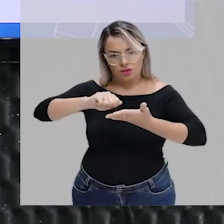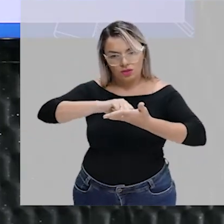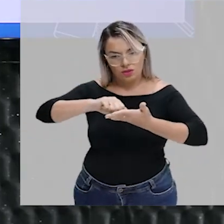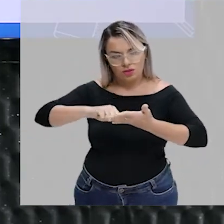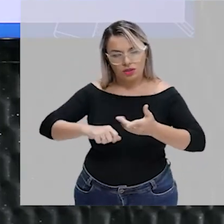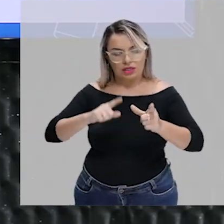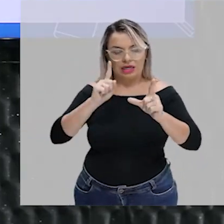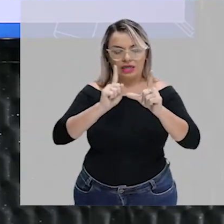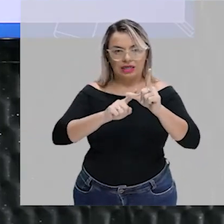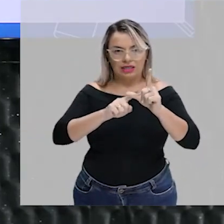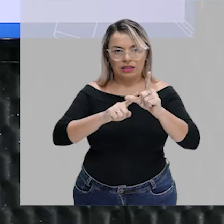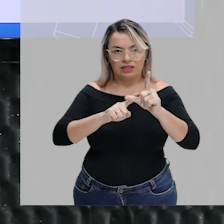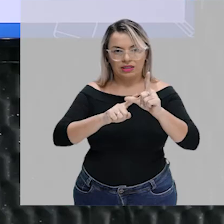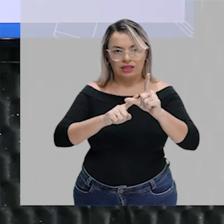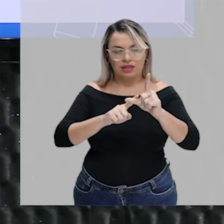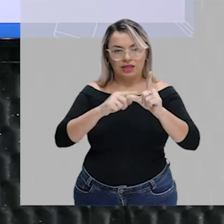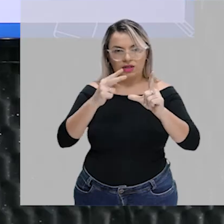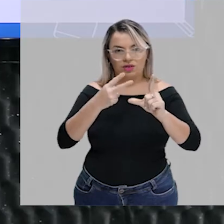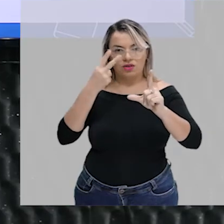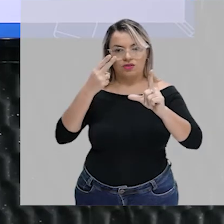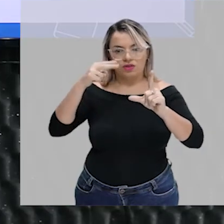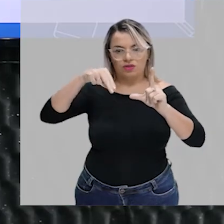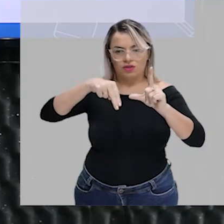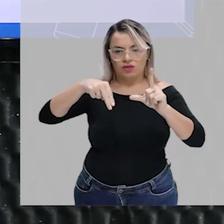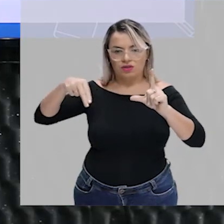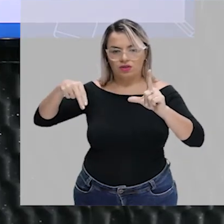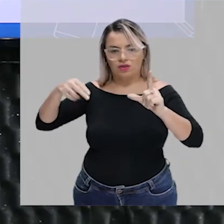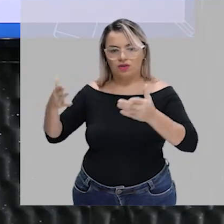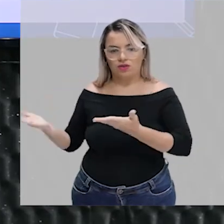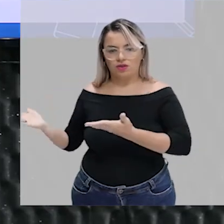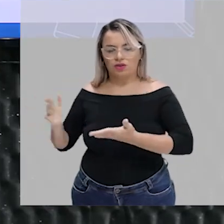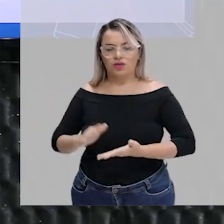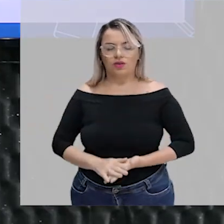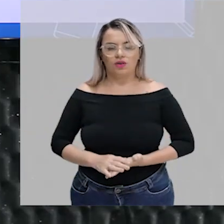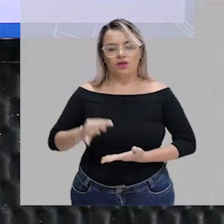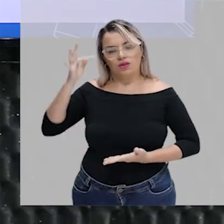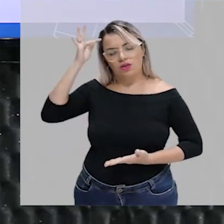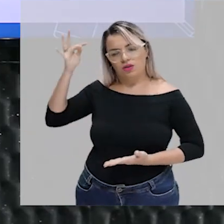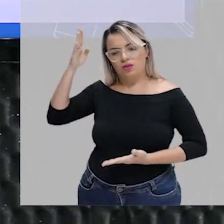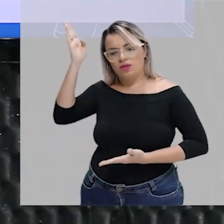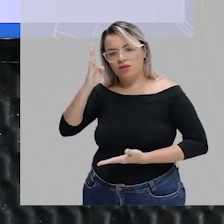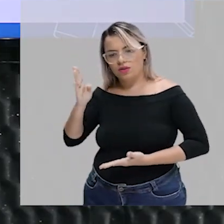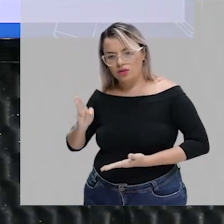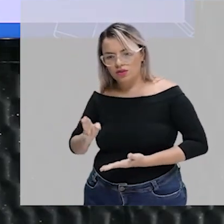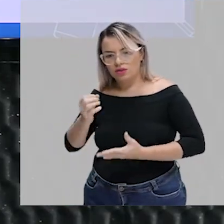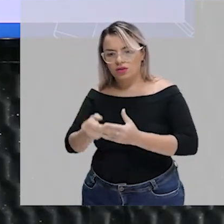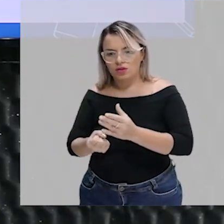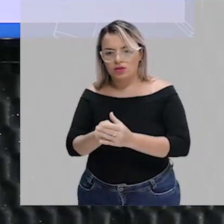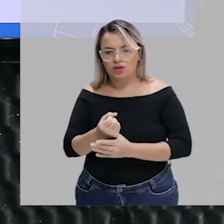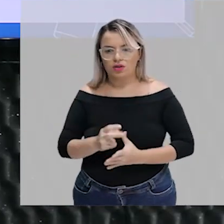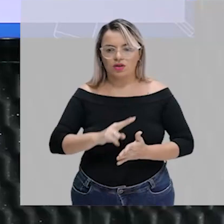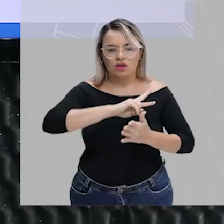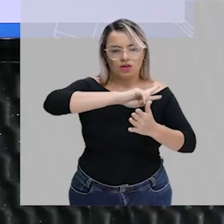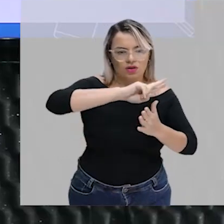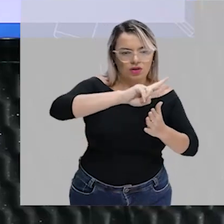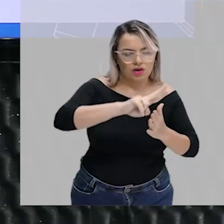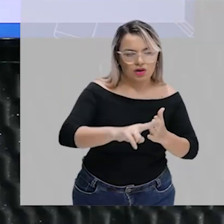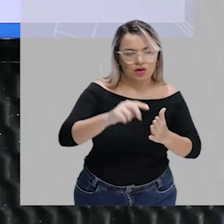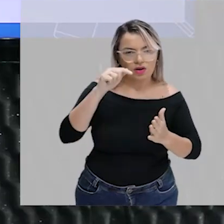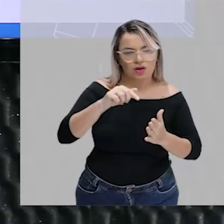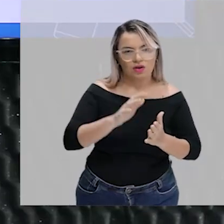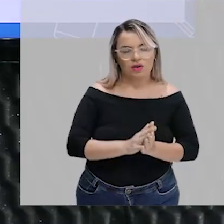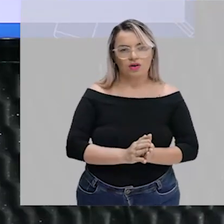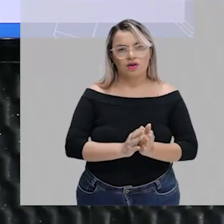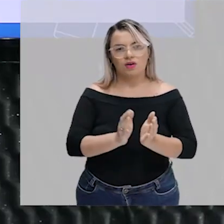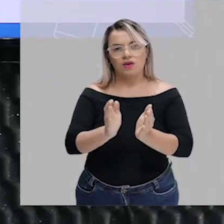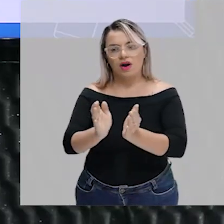desse detalhe. Segundo Oliveira Viana, o Brasil era formado por vários núcleos privados independentes. A gente não tinha no Brasil ainda, nesse contexto, uma